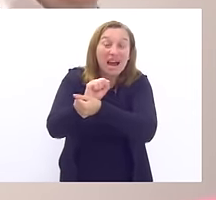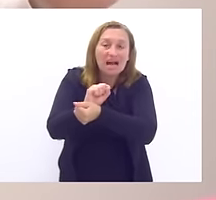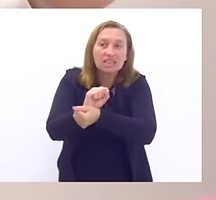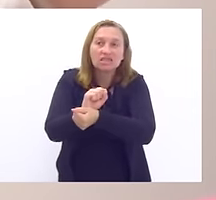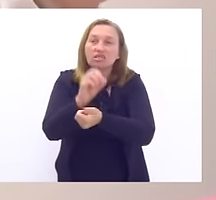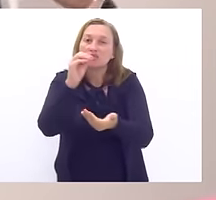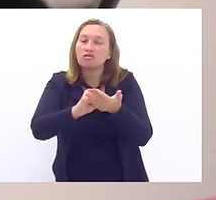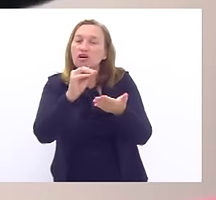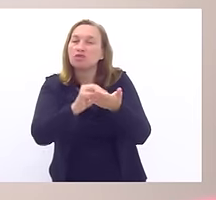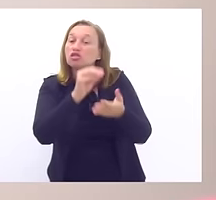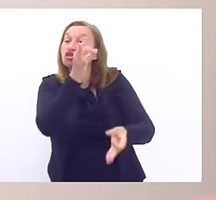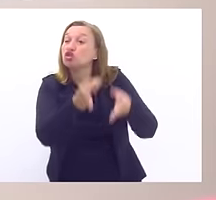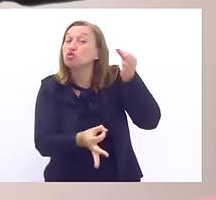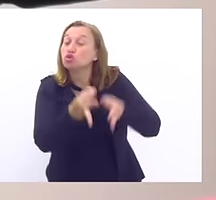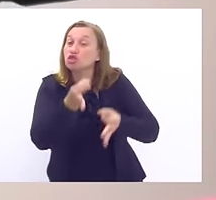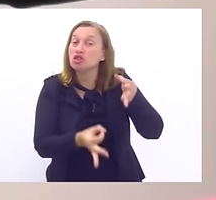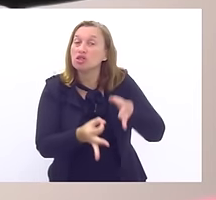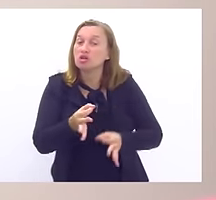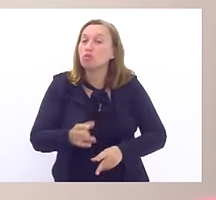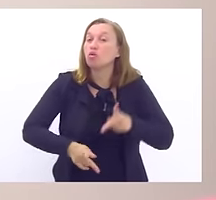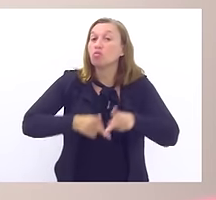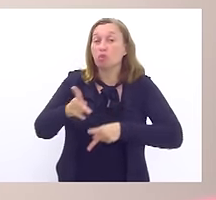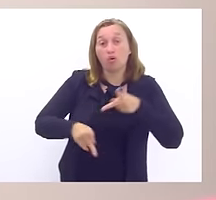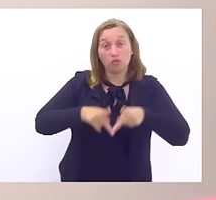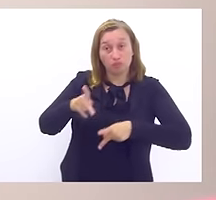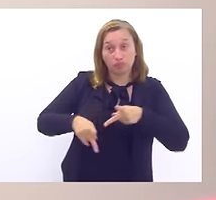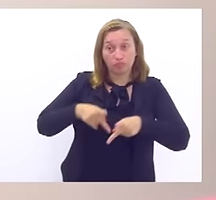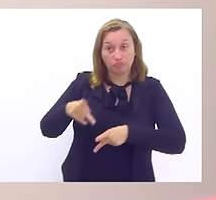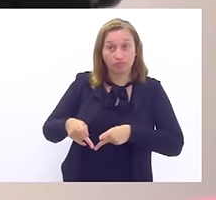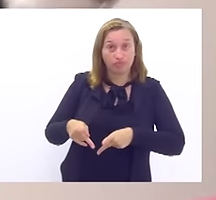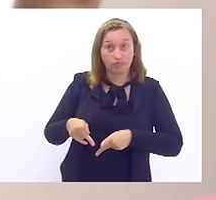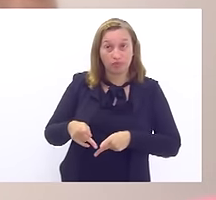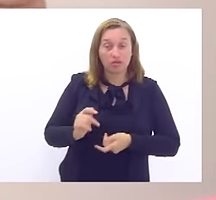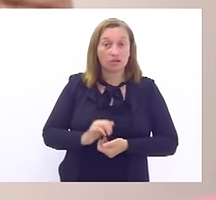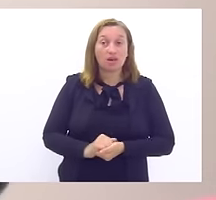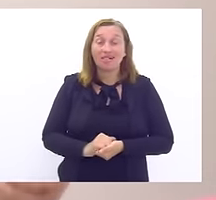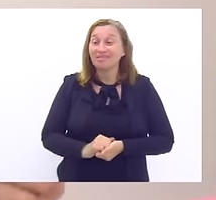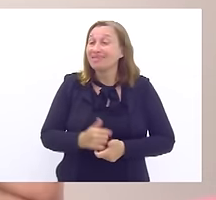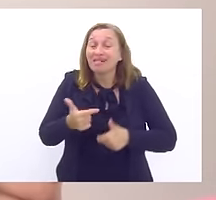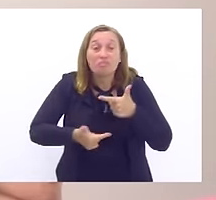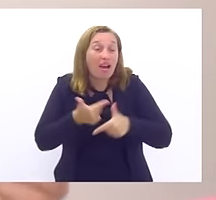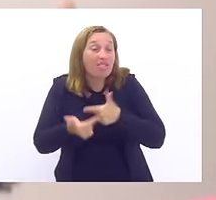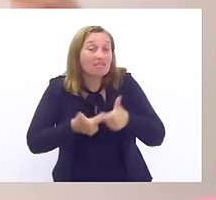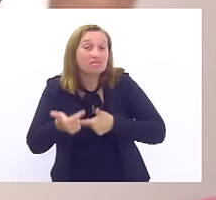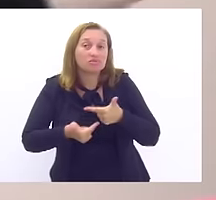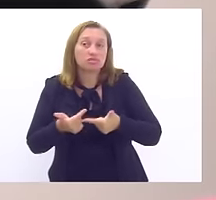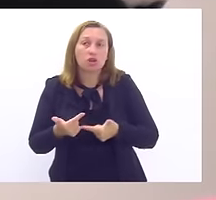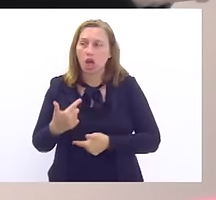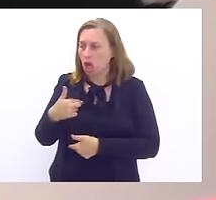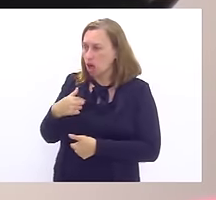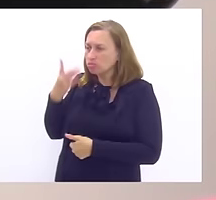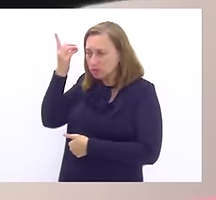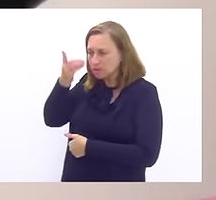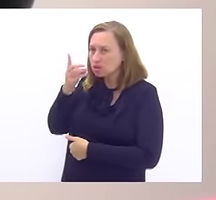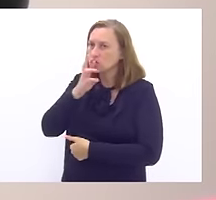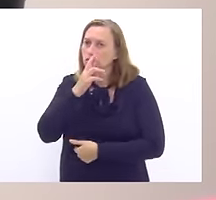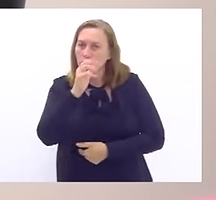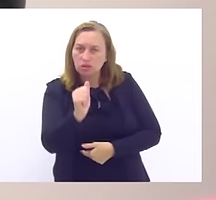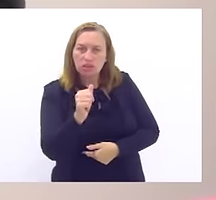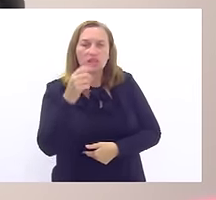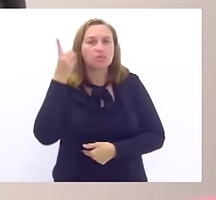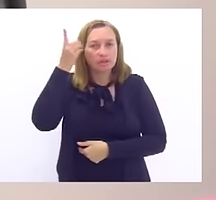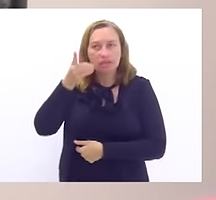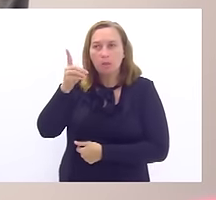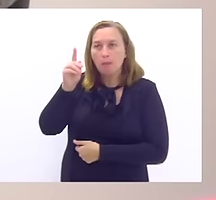injustiças com as pessoas que estão ali trabalhando eu Deputado Rodrigo amor e deputado